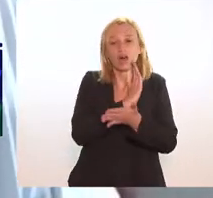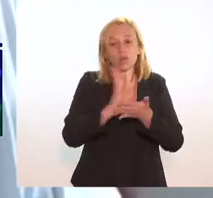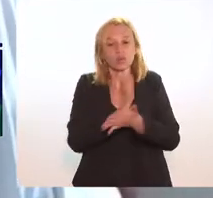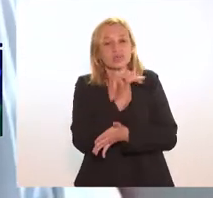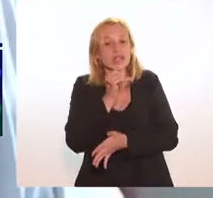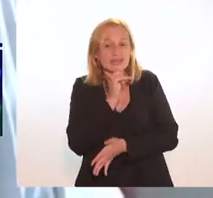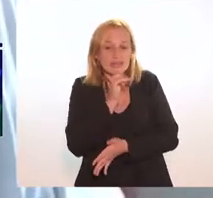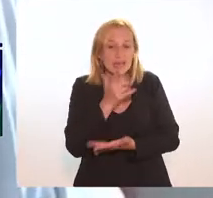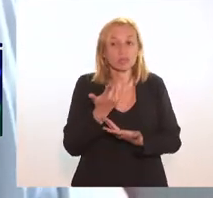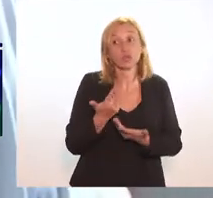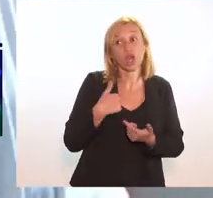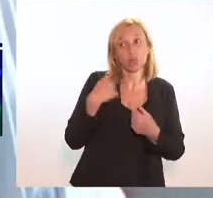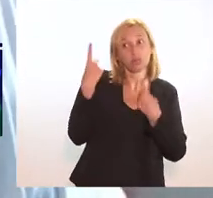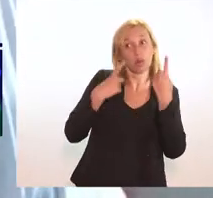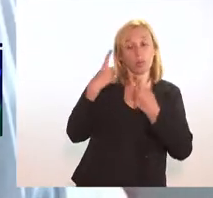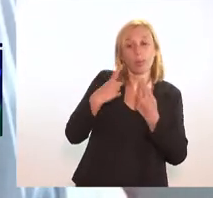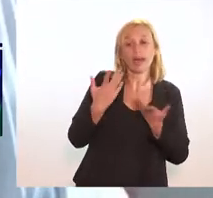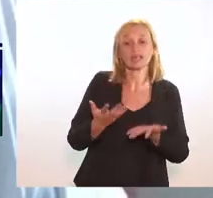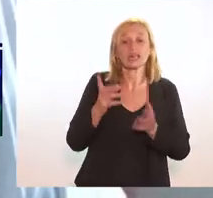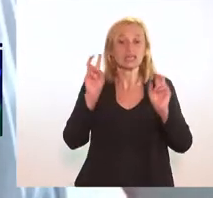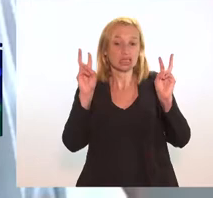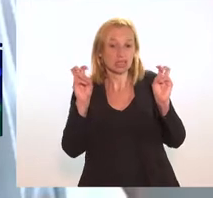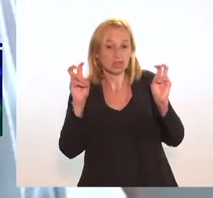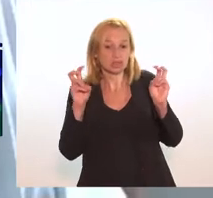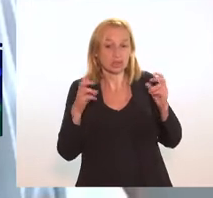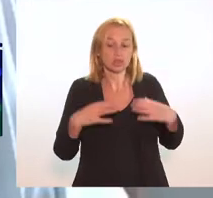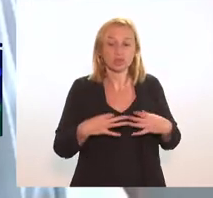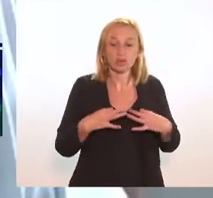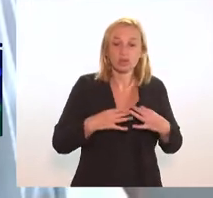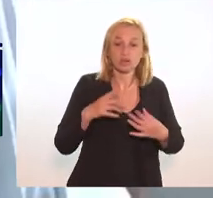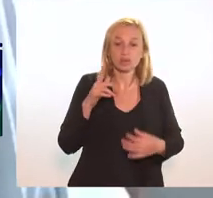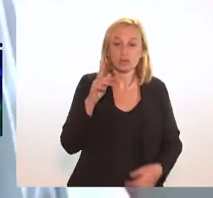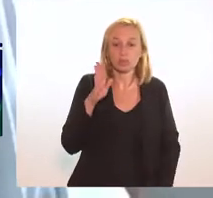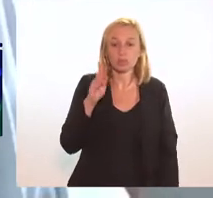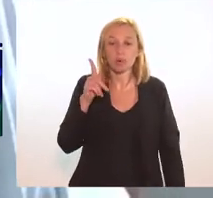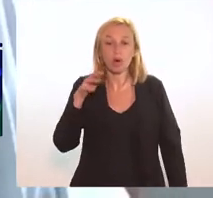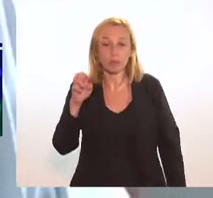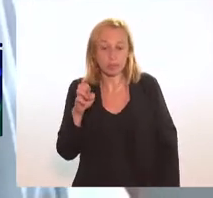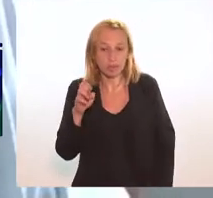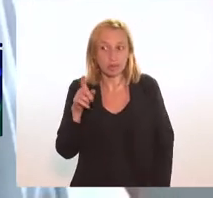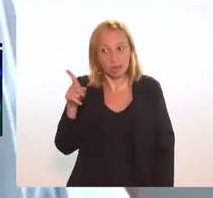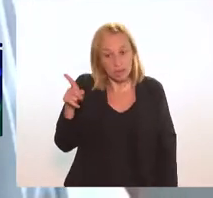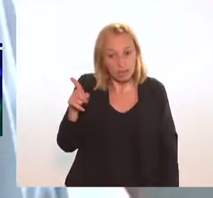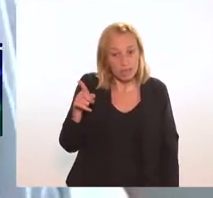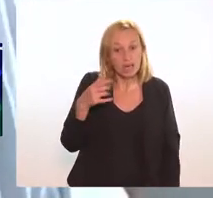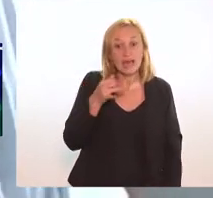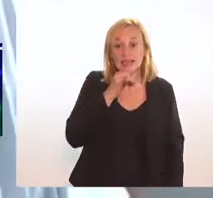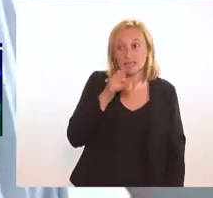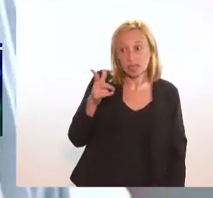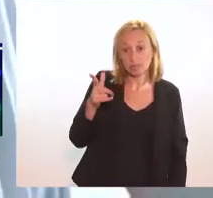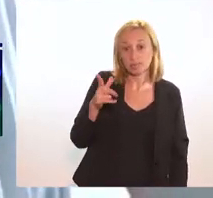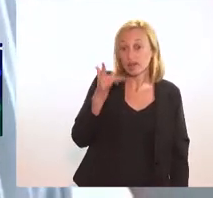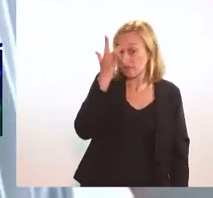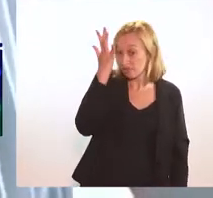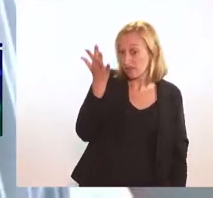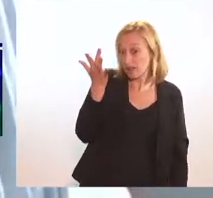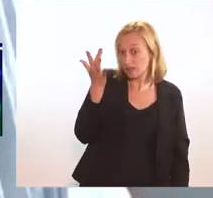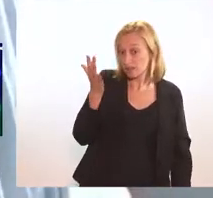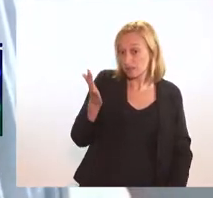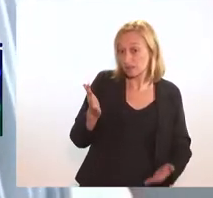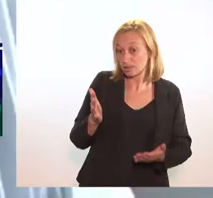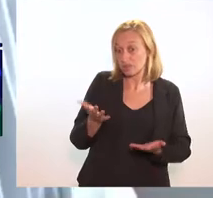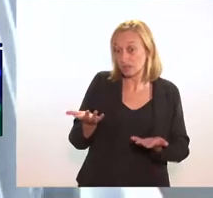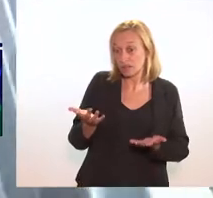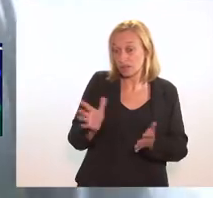deu que eu fico preocupado. Essa questão do uniforme do BOPE, por exemplo, se divulgar por aí, vai ser muito fácil fazer um arrastão, todo